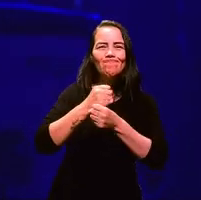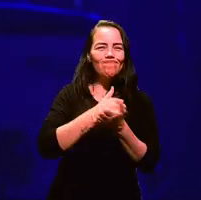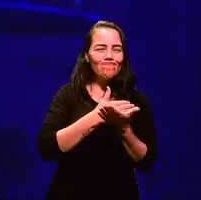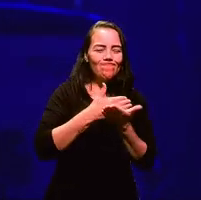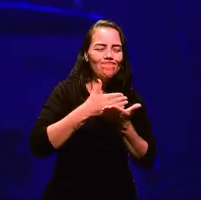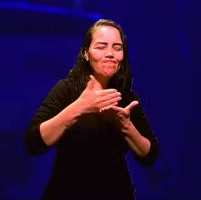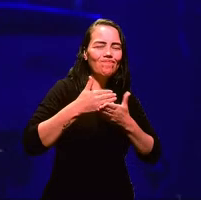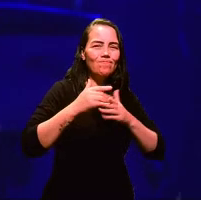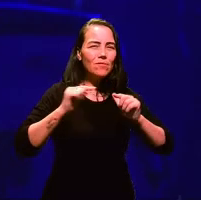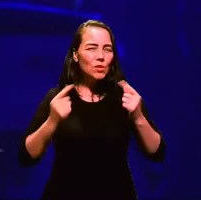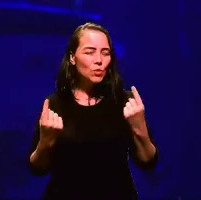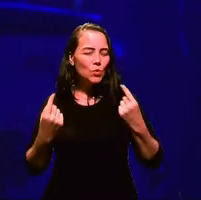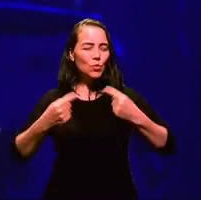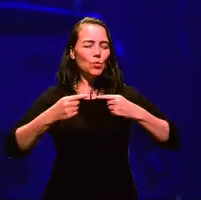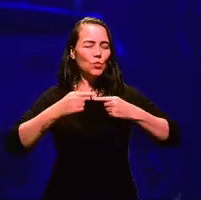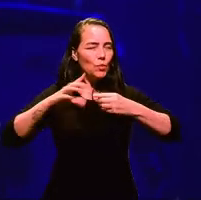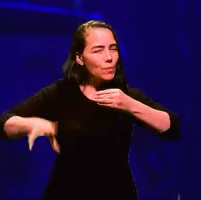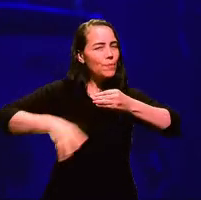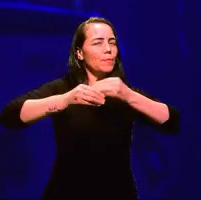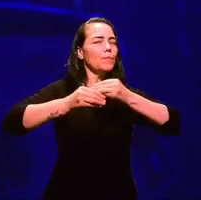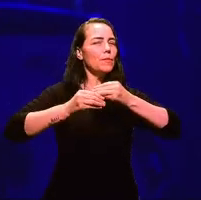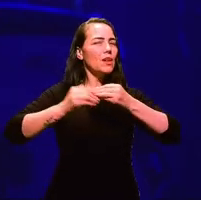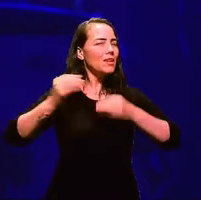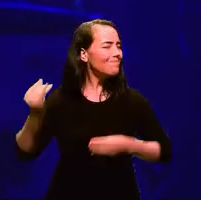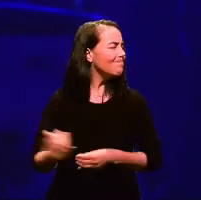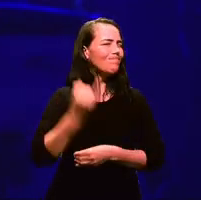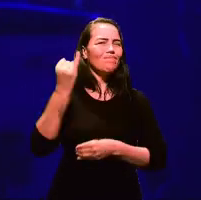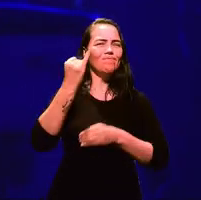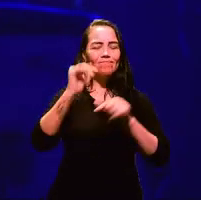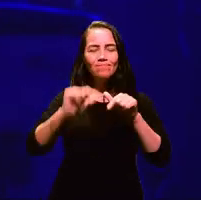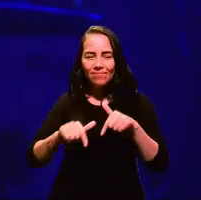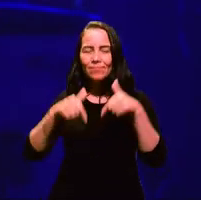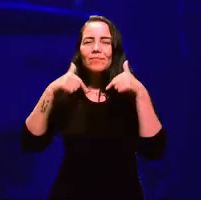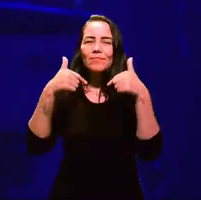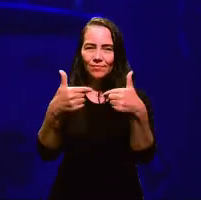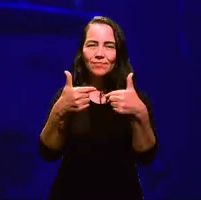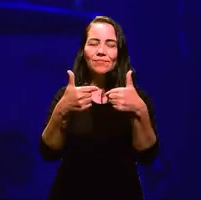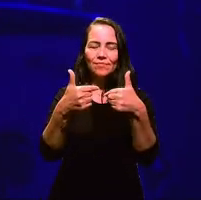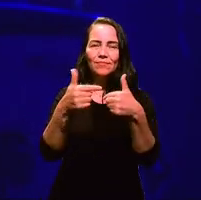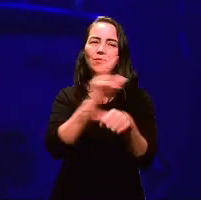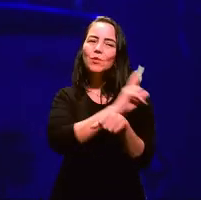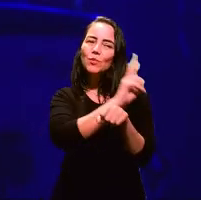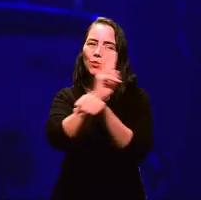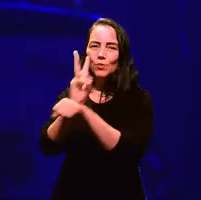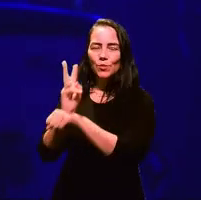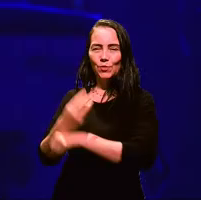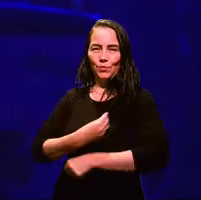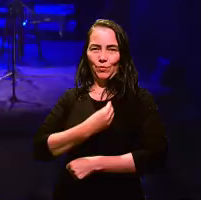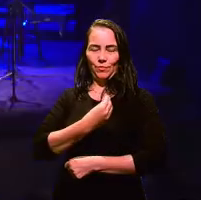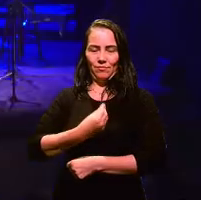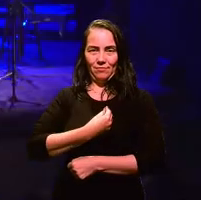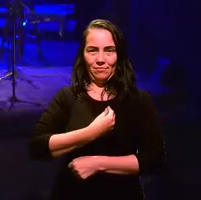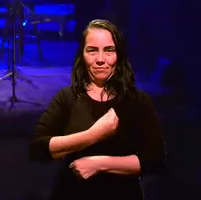e foram essenciais para fazer frente à grande demanda pela preservação da